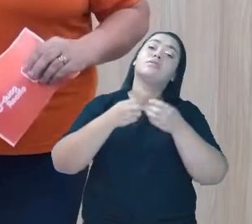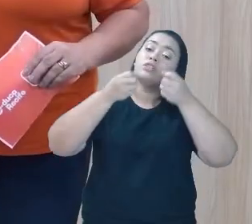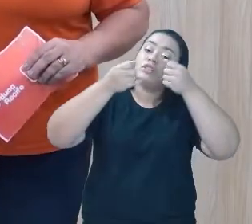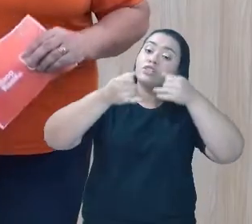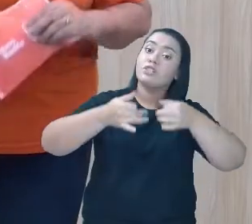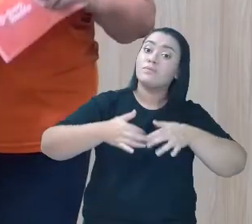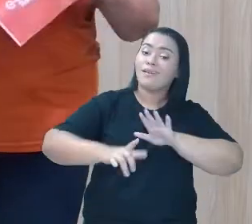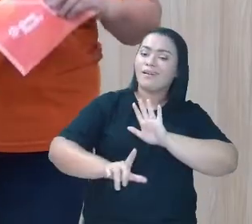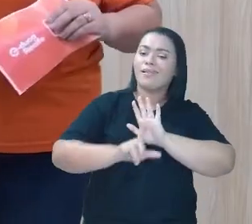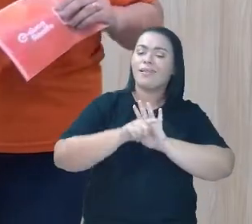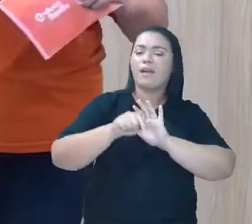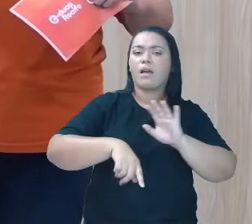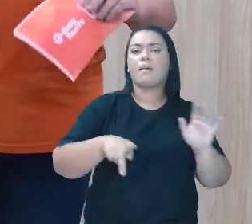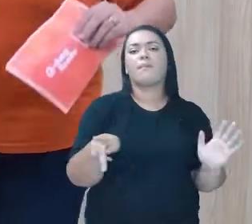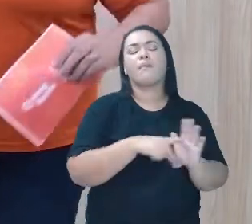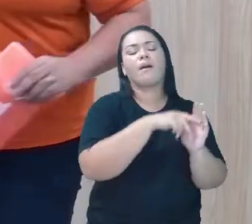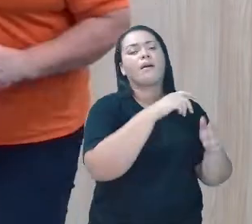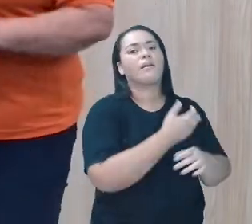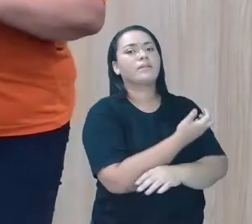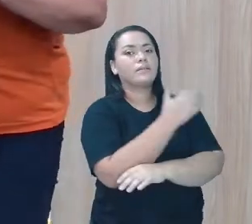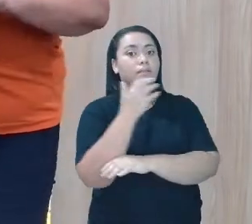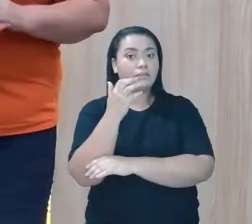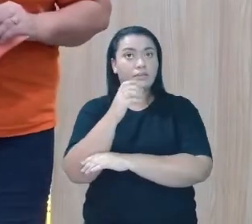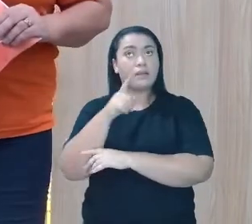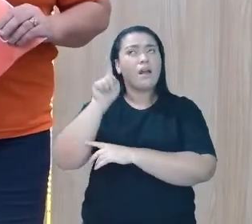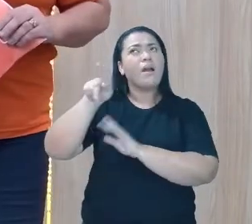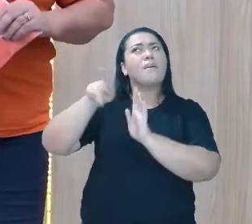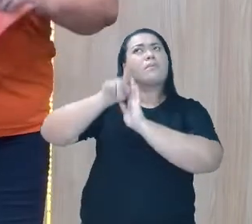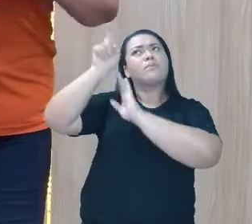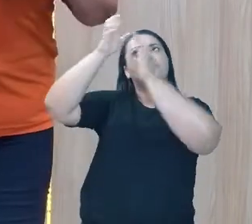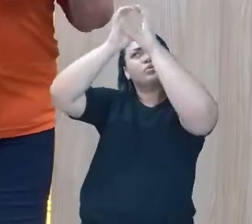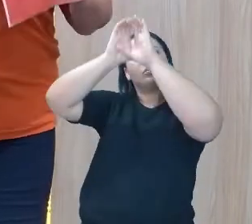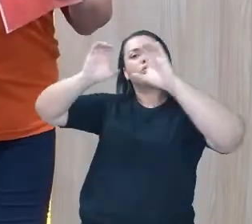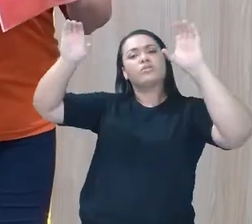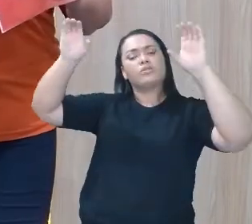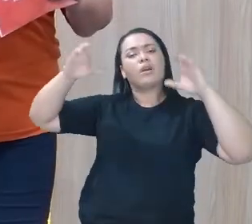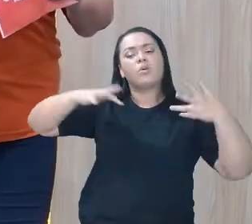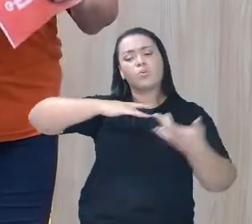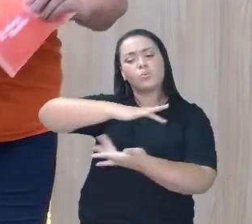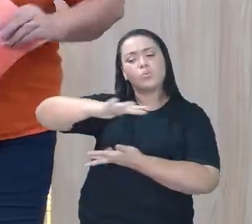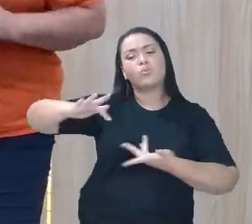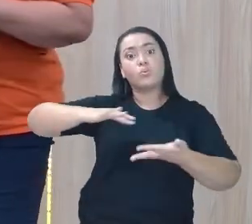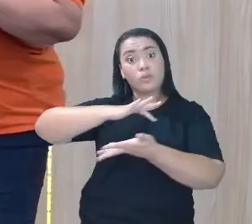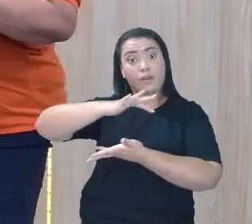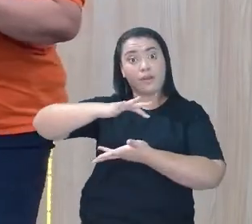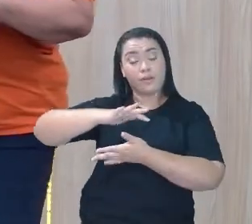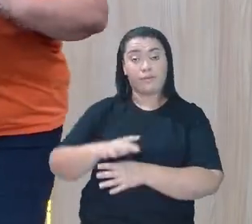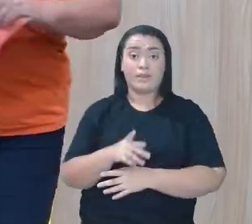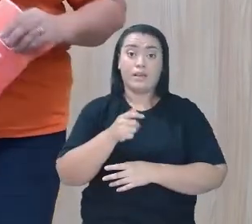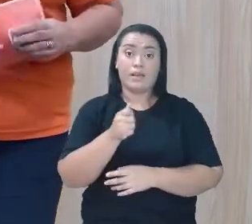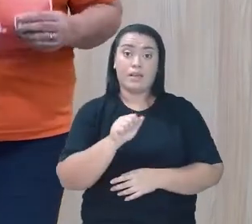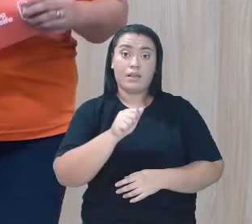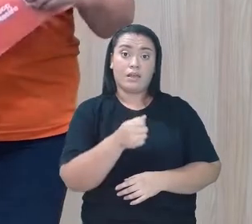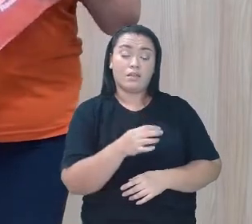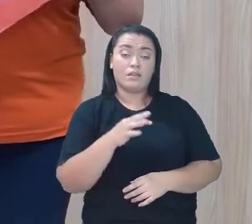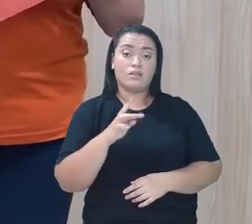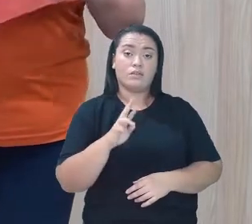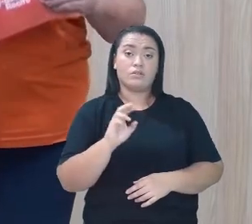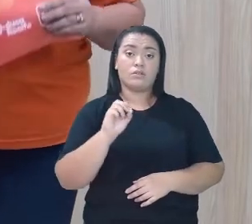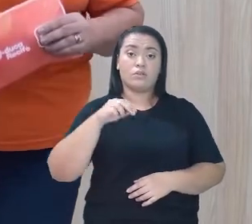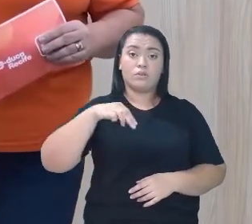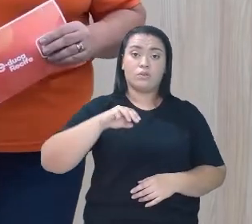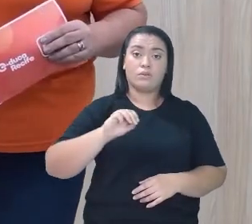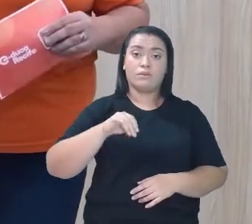da natureza, os fenômenos que acontecem no céu, no universo, não é? Então, essa astronomia, ela é